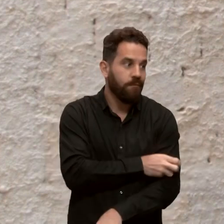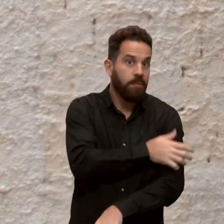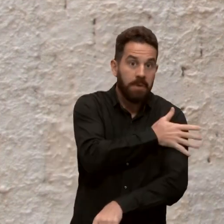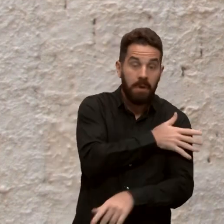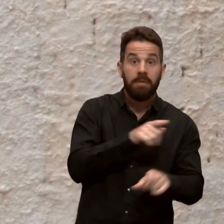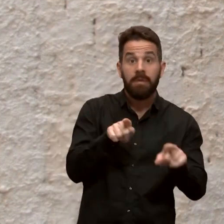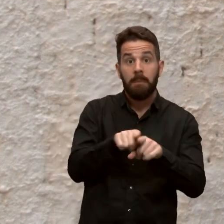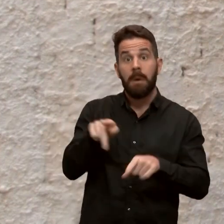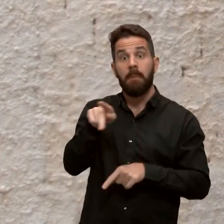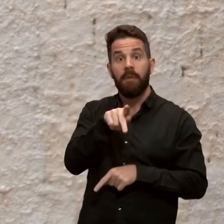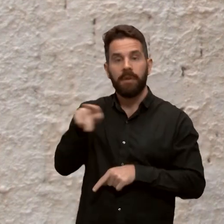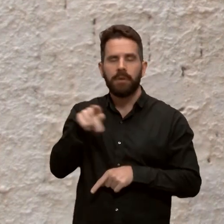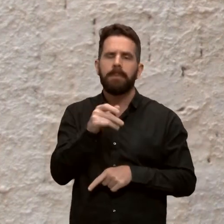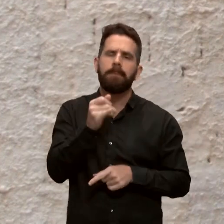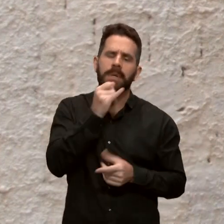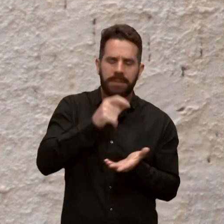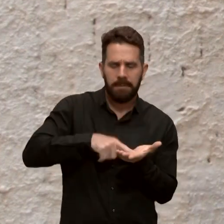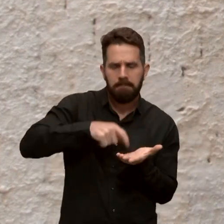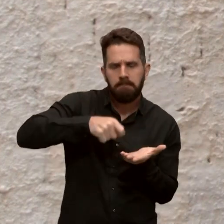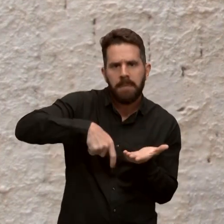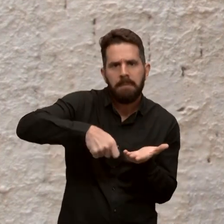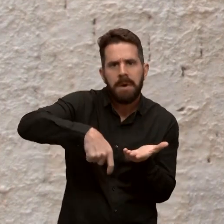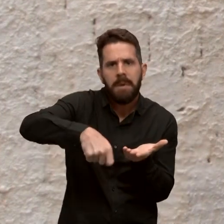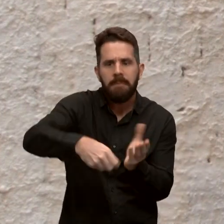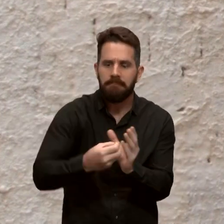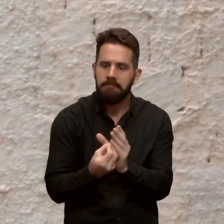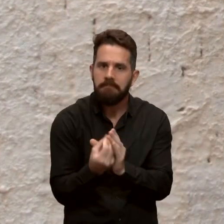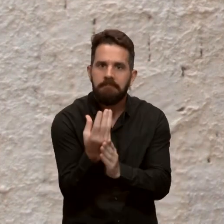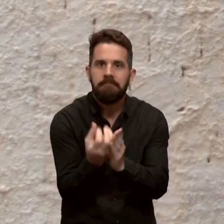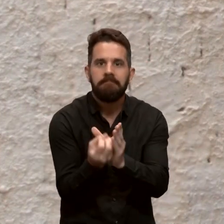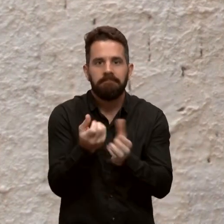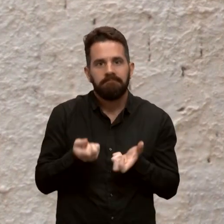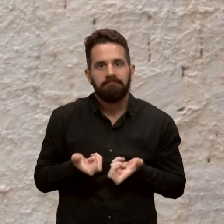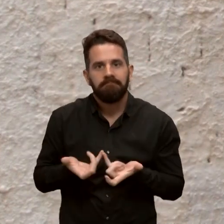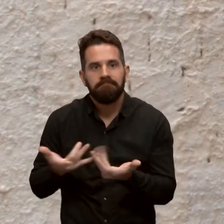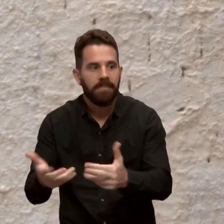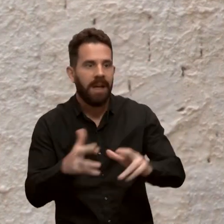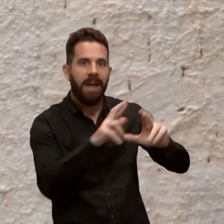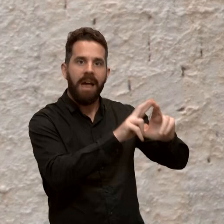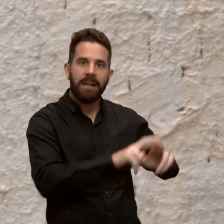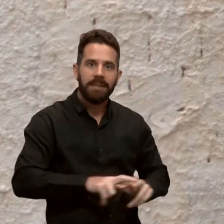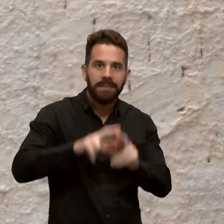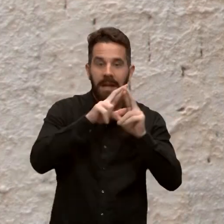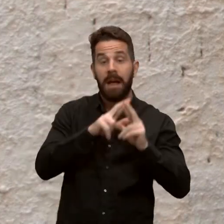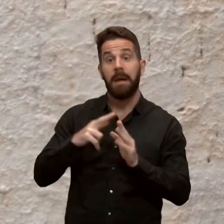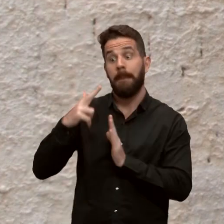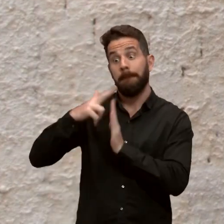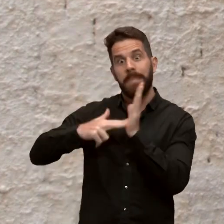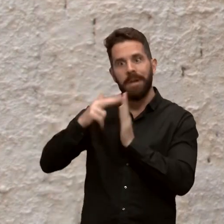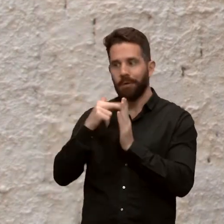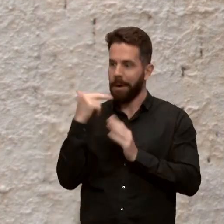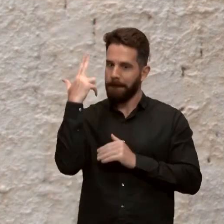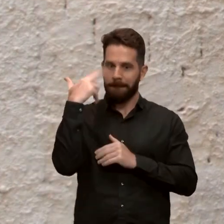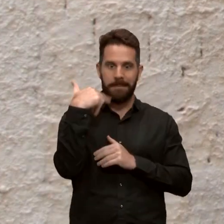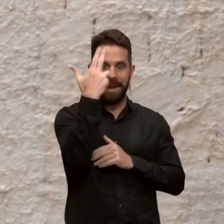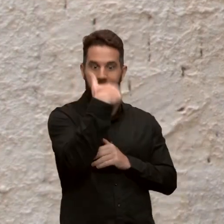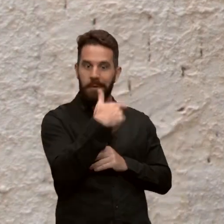como plantio de horta, atividade lúdica sobre reciclagem e pintura de rosto. E eu não fiquei de